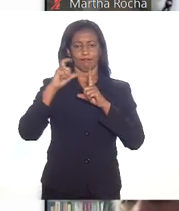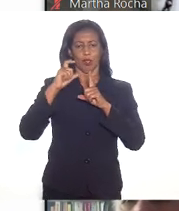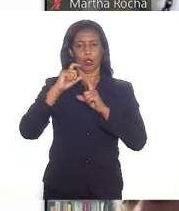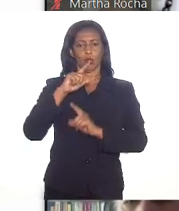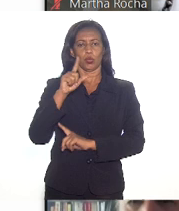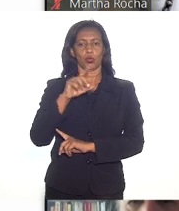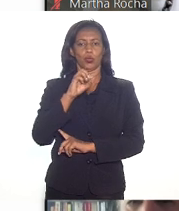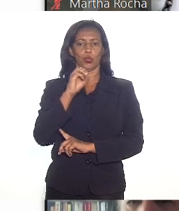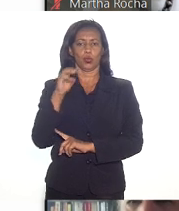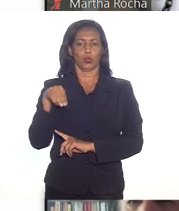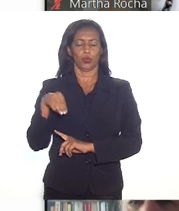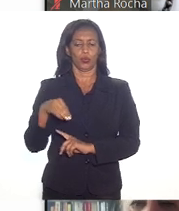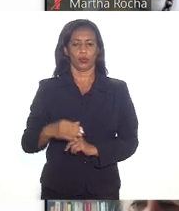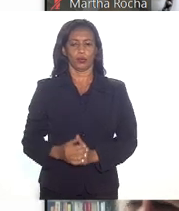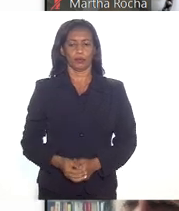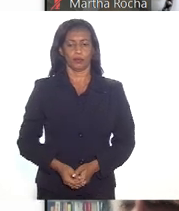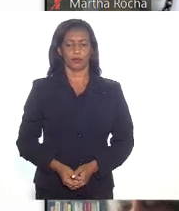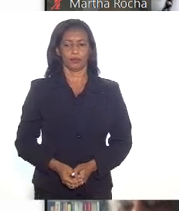Zoom.